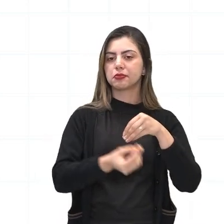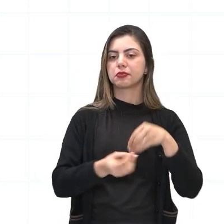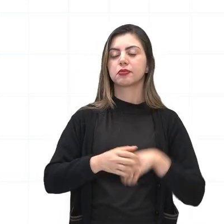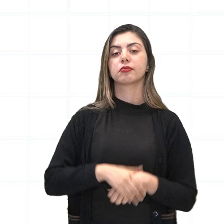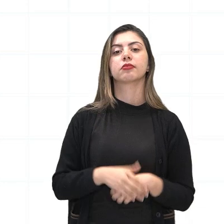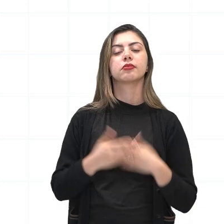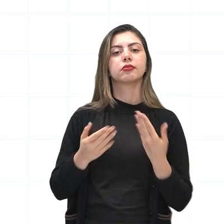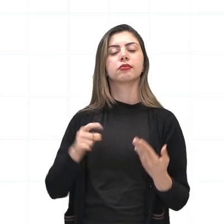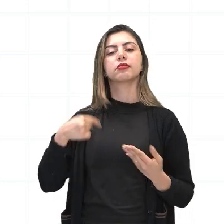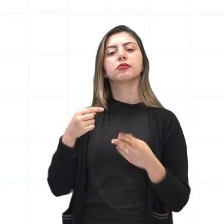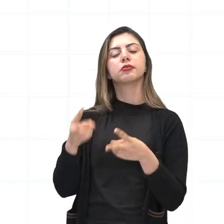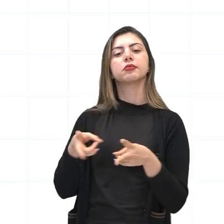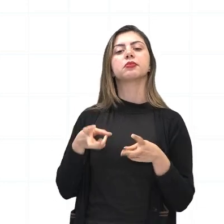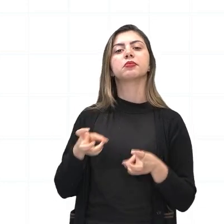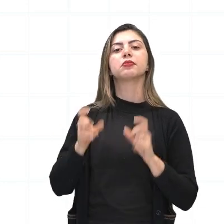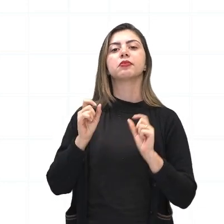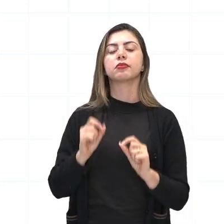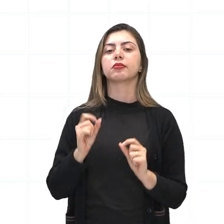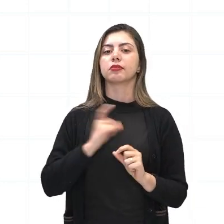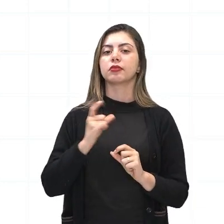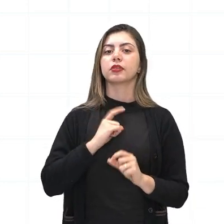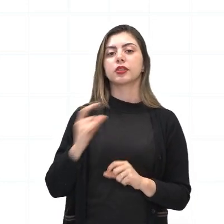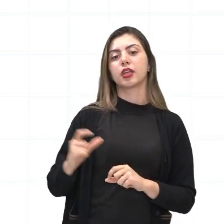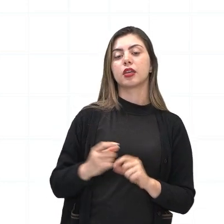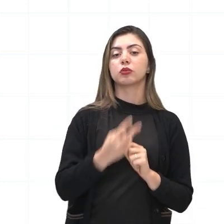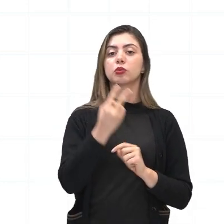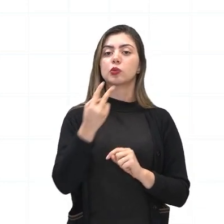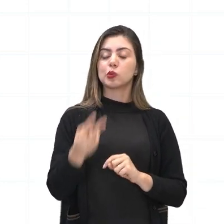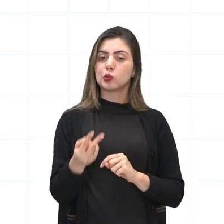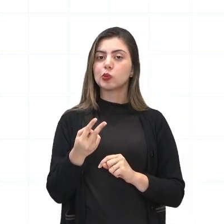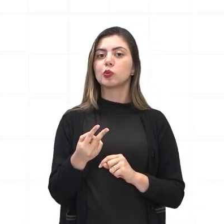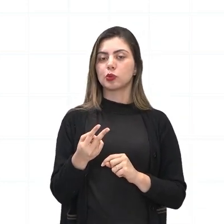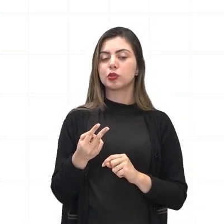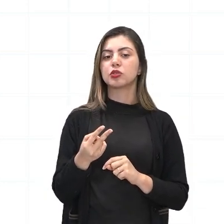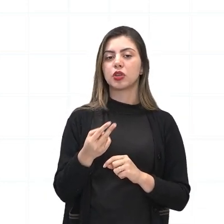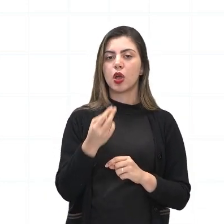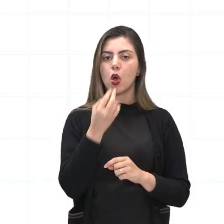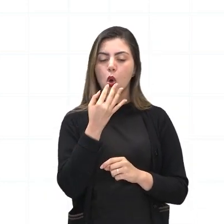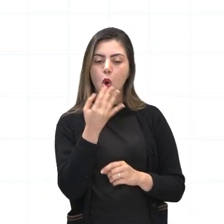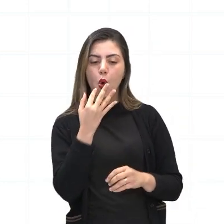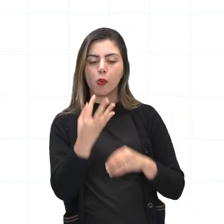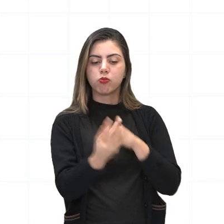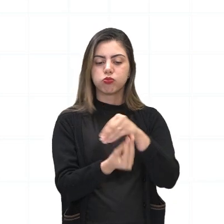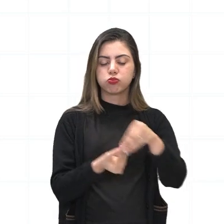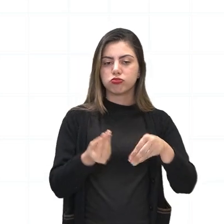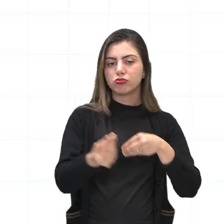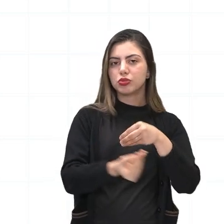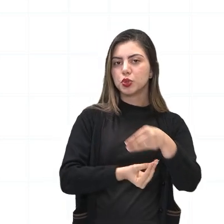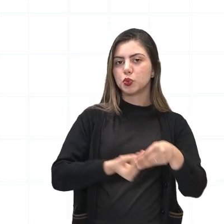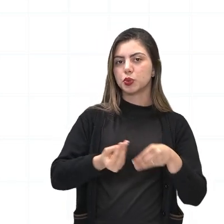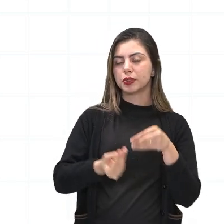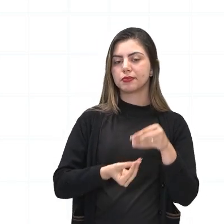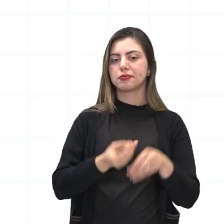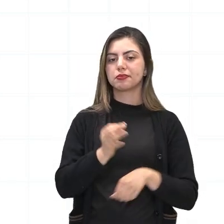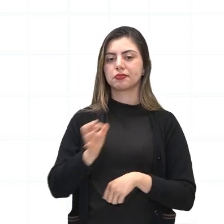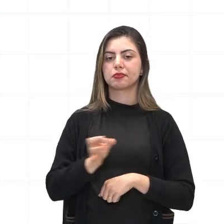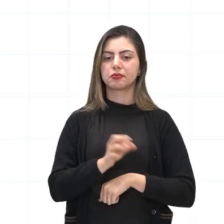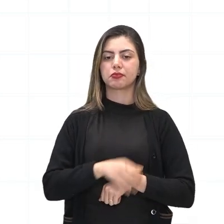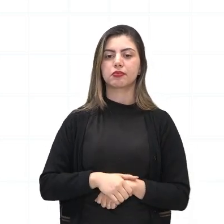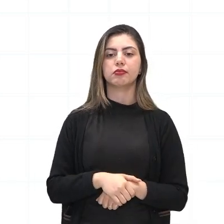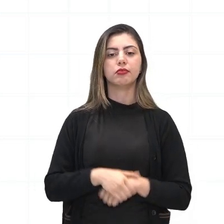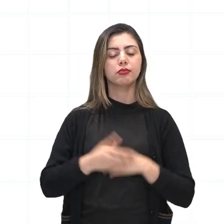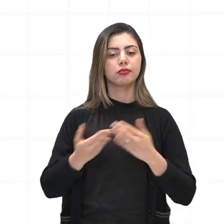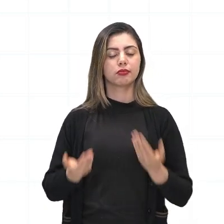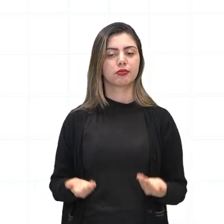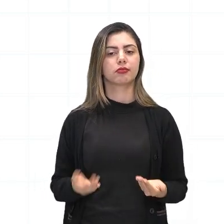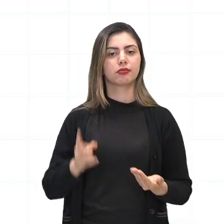as tintas são compostas, desses corantes e aglutinantes. E isso é